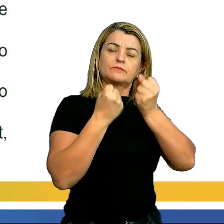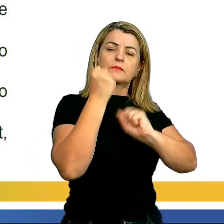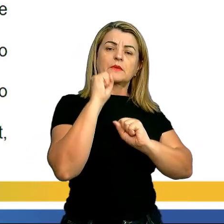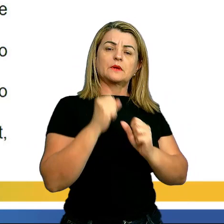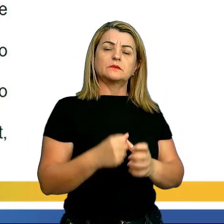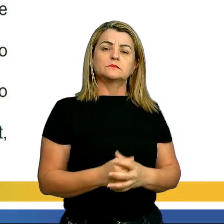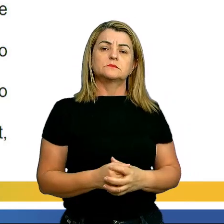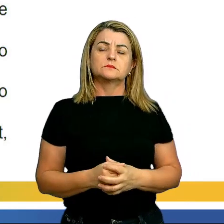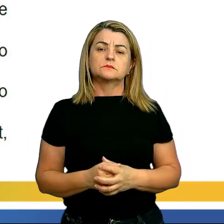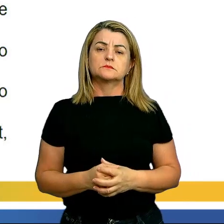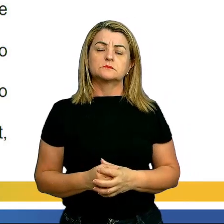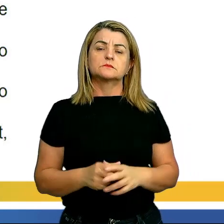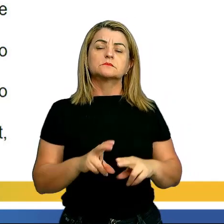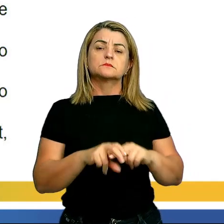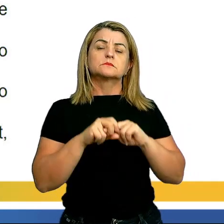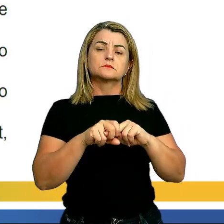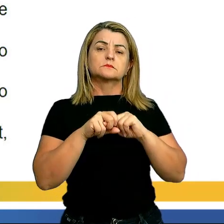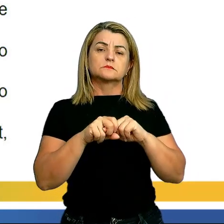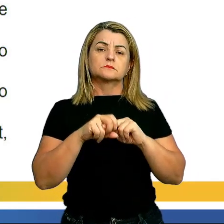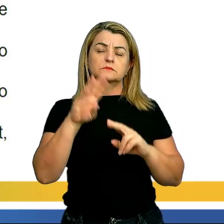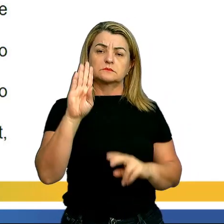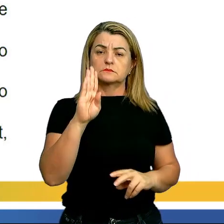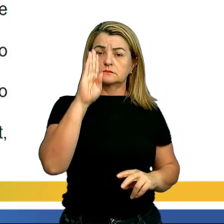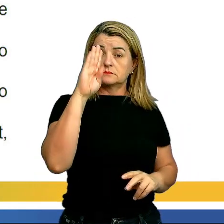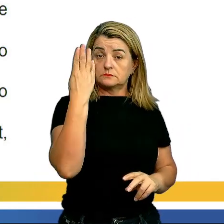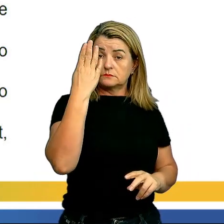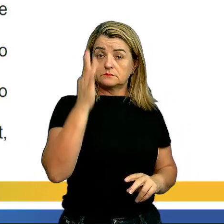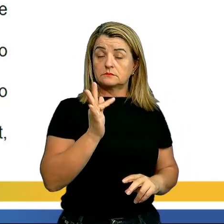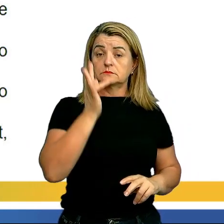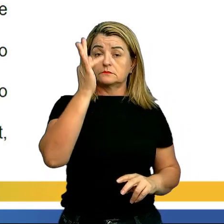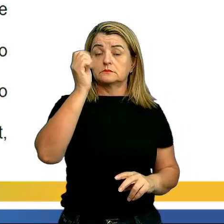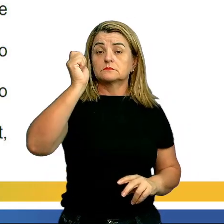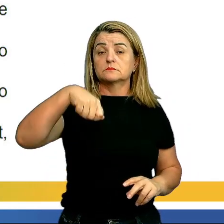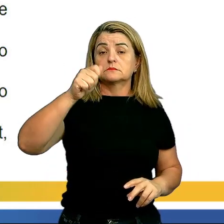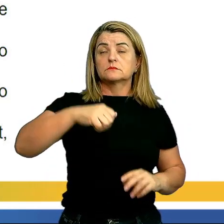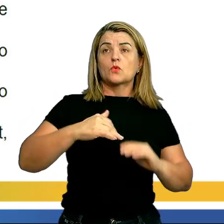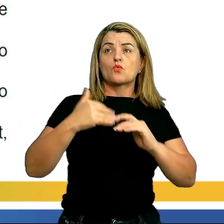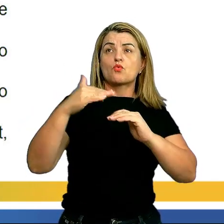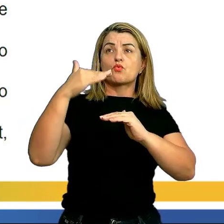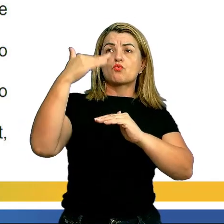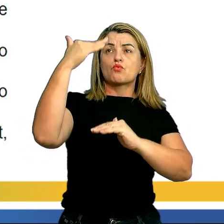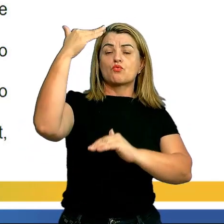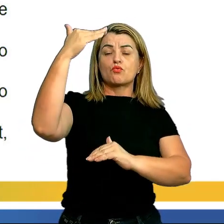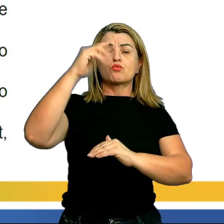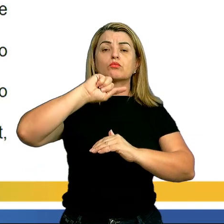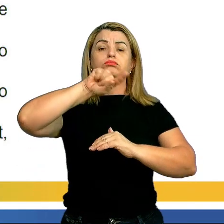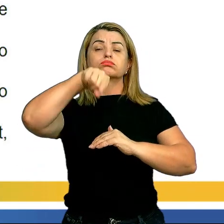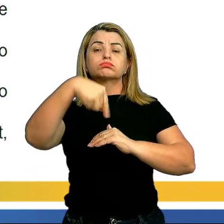superprodução, ocasionou uma falsa perspectiva de crescimento econômico